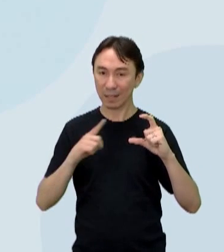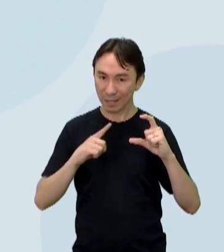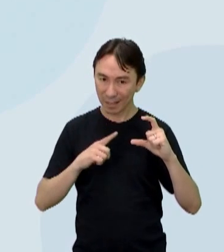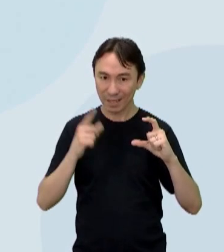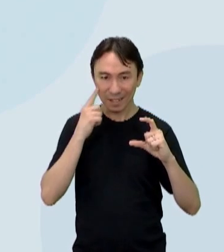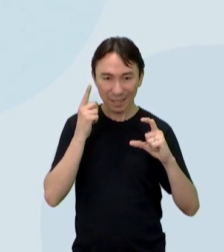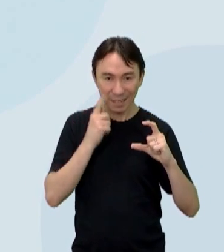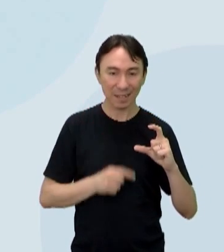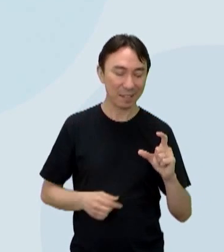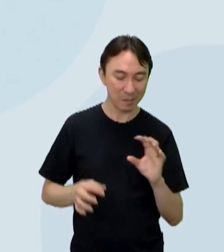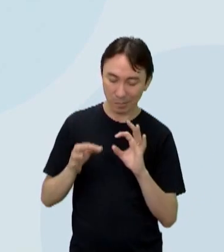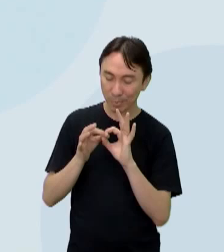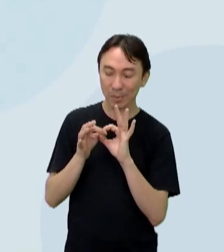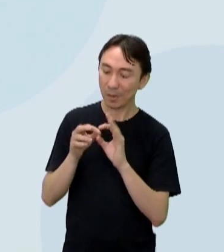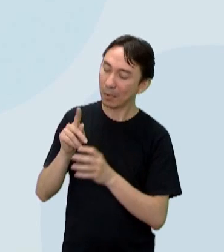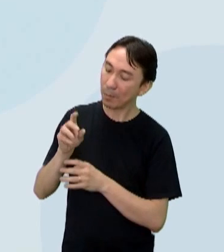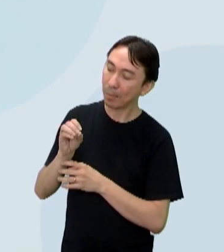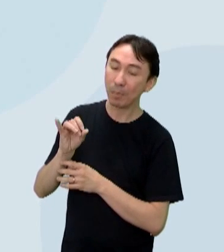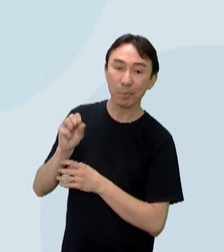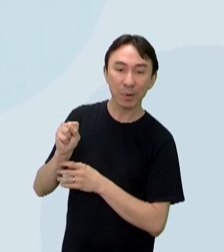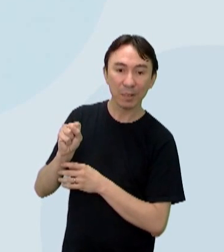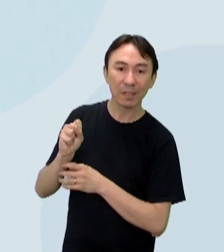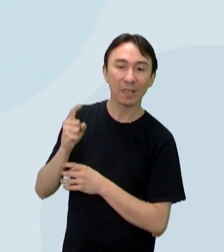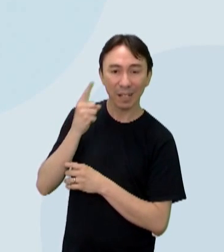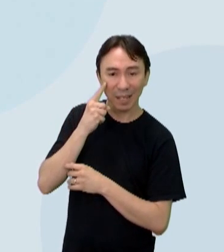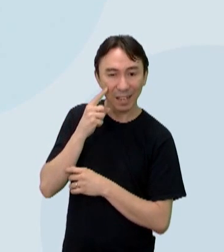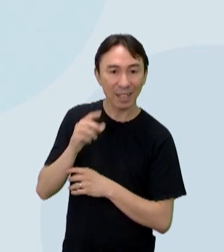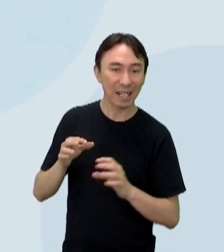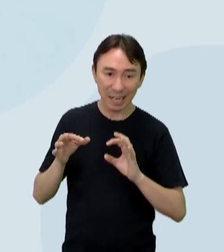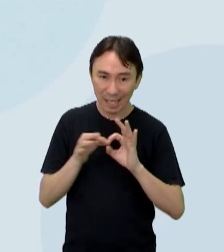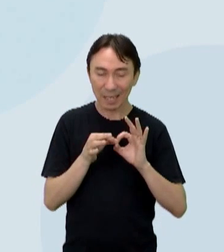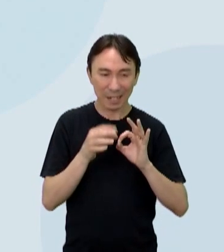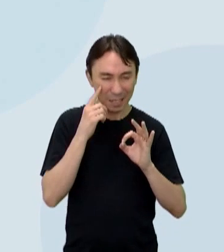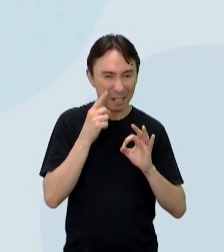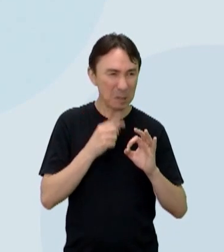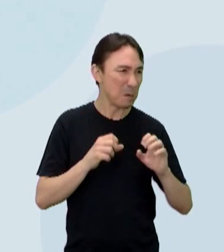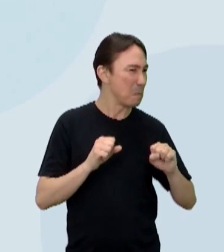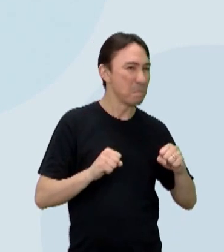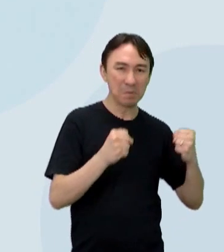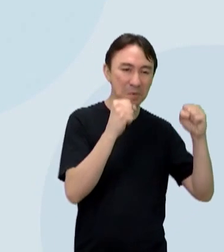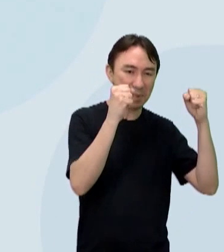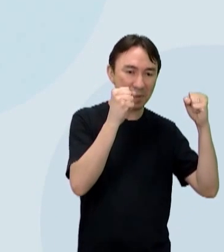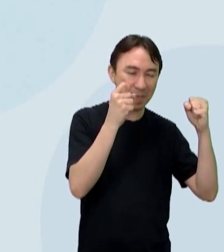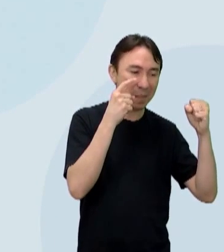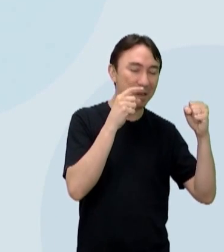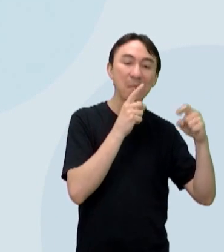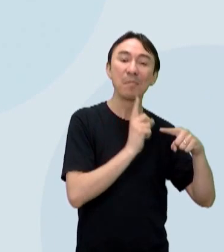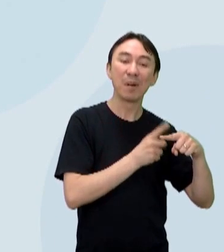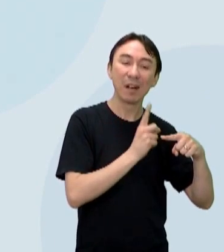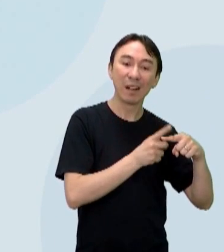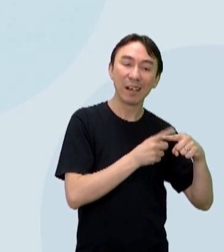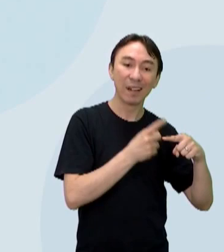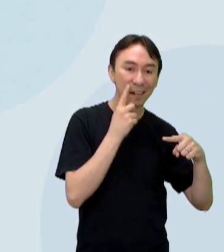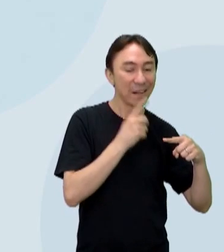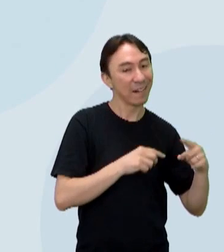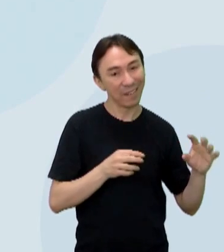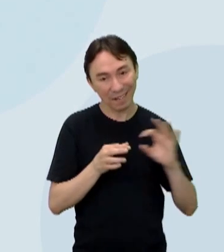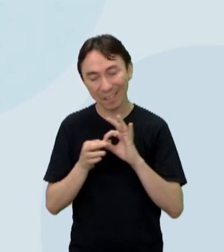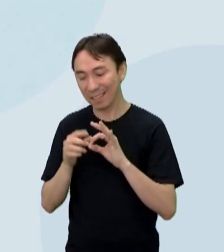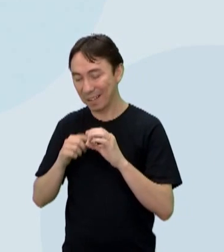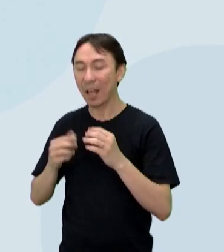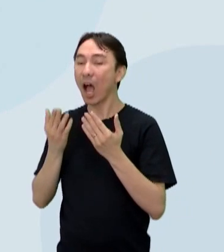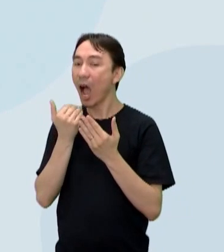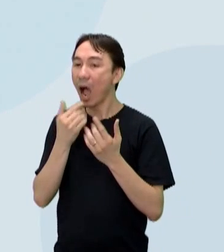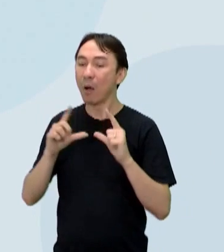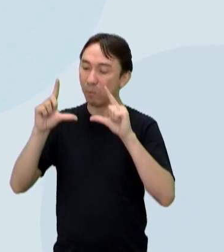pois, que liga as orações. A tripulação começou a se rebelar, consequência, e os mantimentos já estavam acabando e as